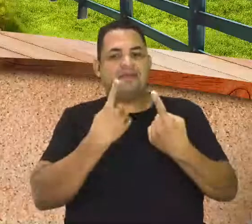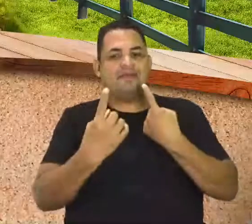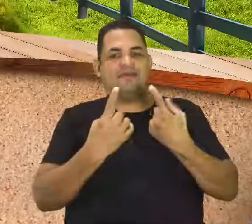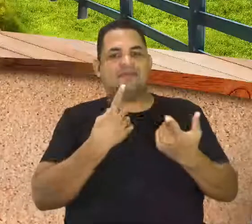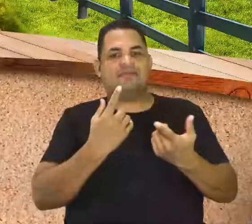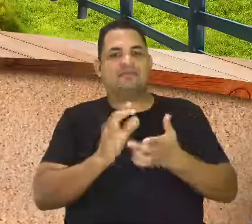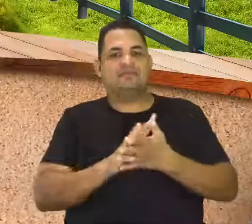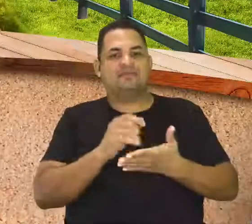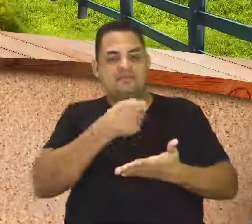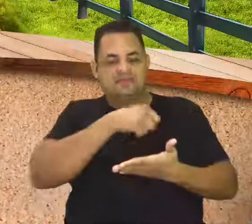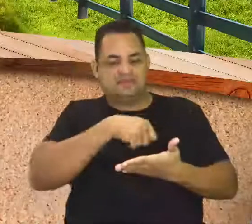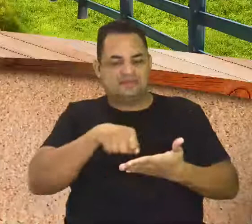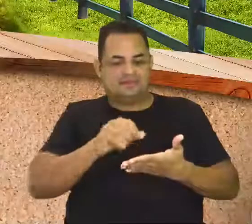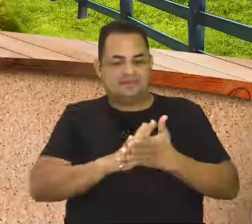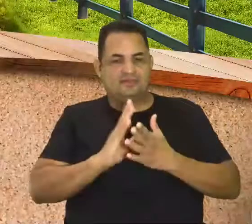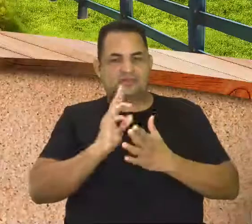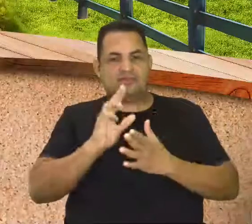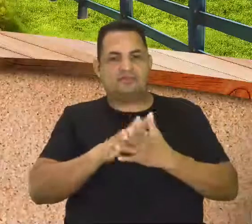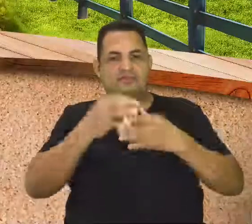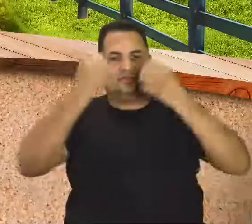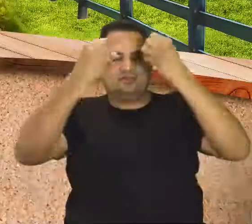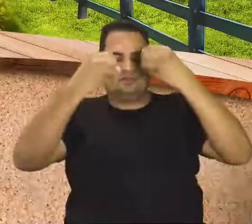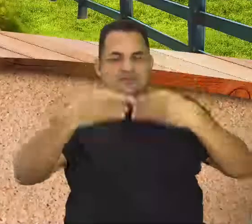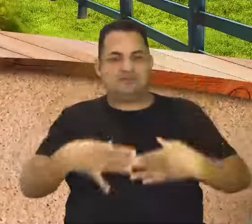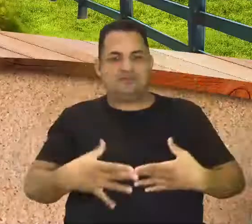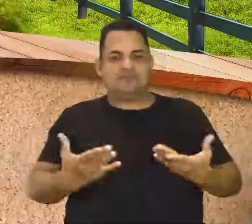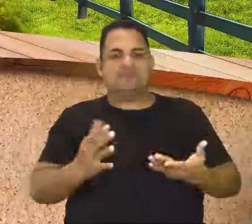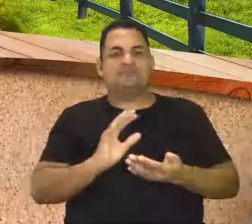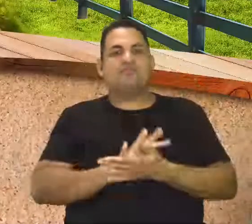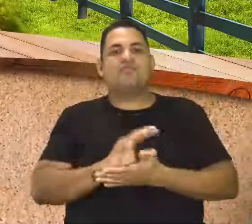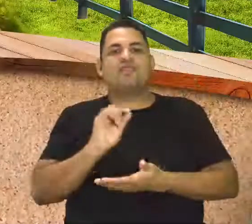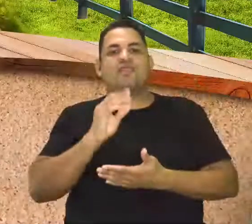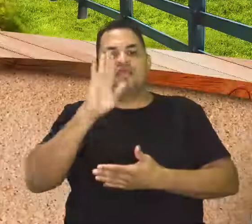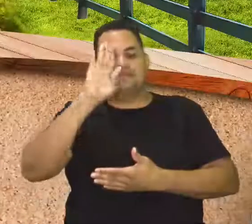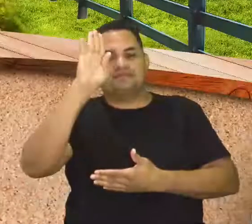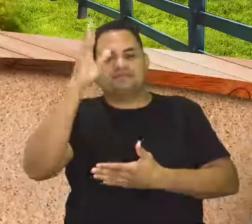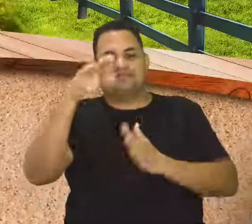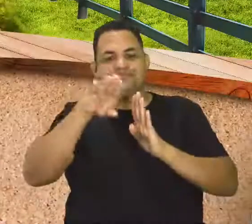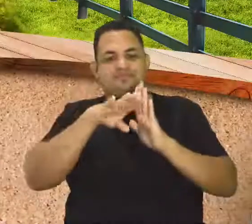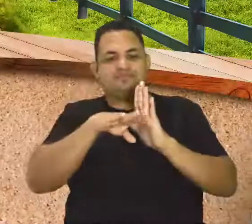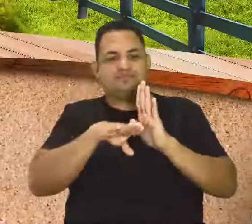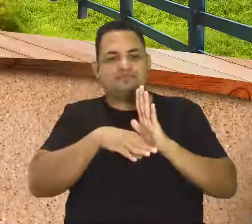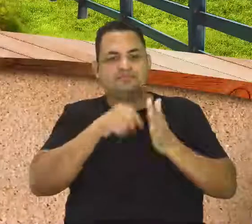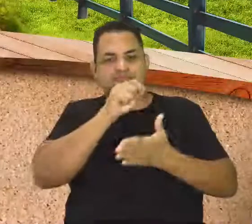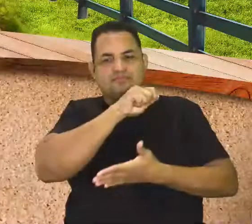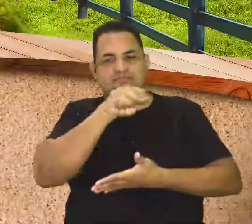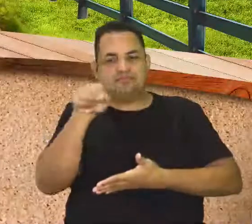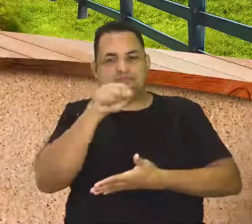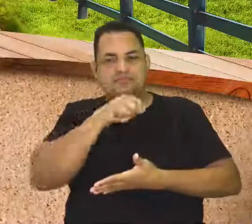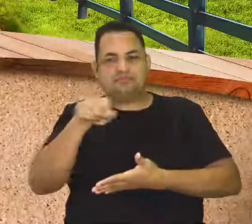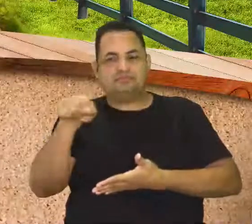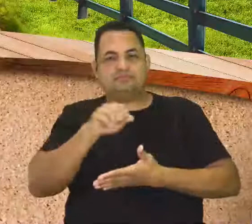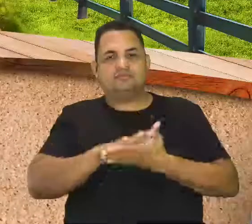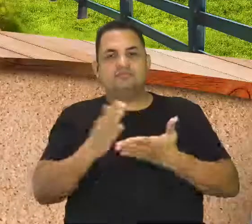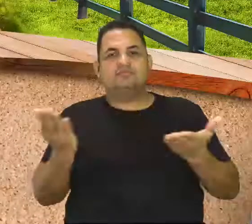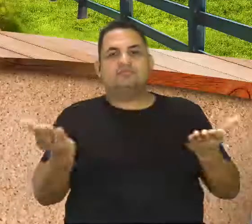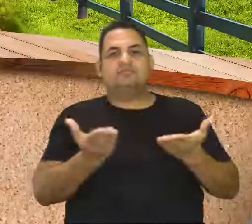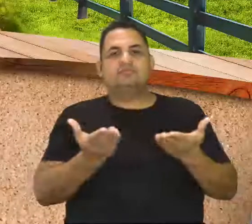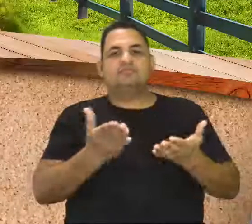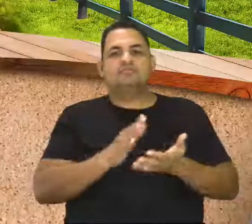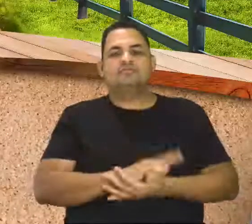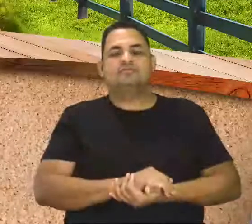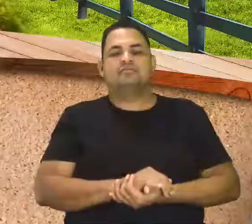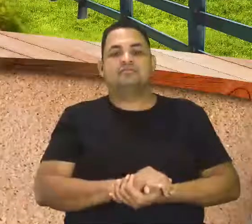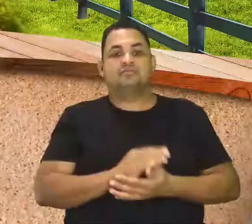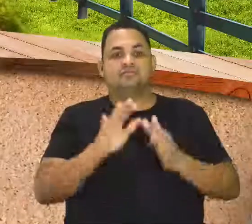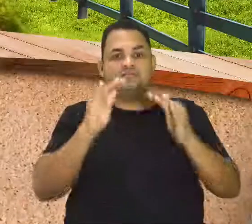já notaram durante as explicações? Vocês notaram aí, ó, os principais itens que eu sublinhei. Mas agora é a hora que eu falo assim,